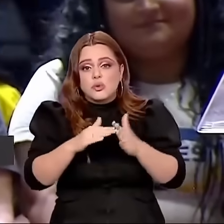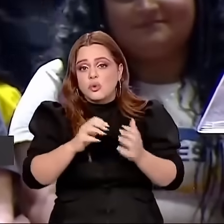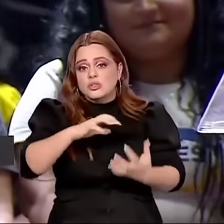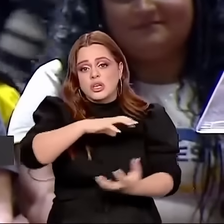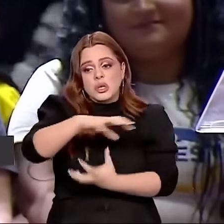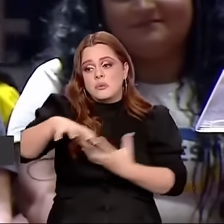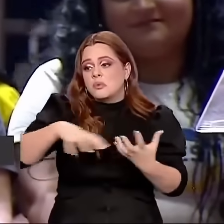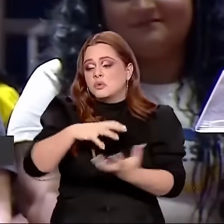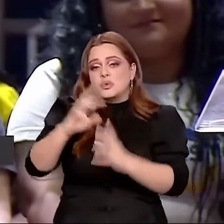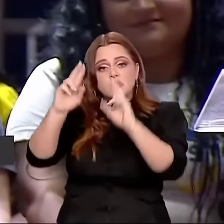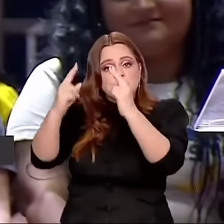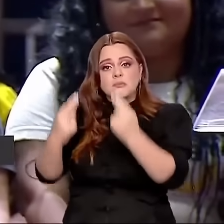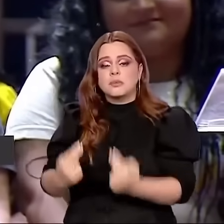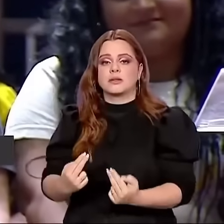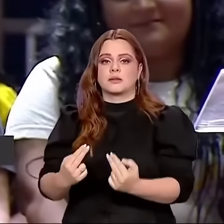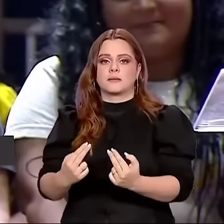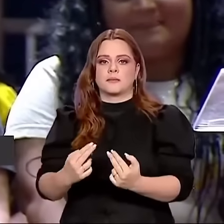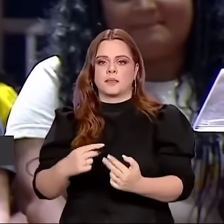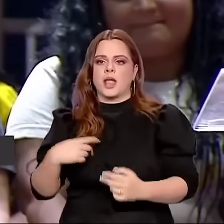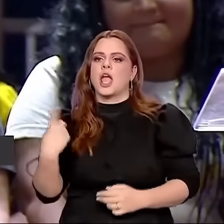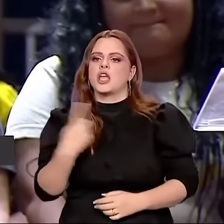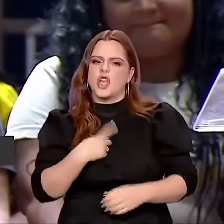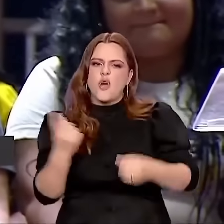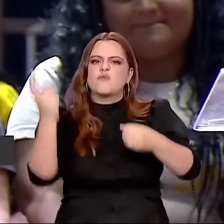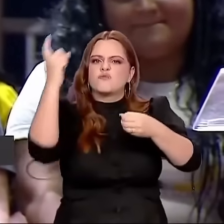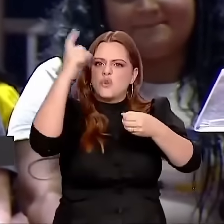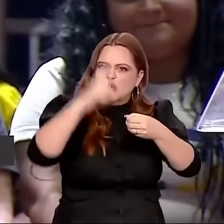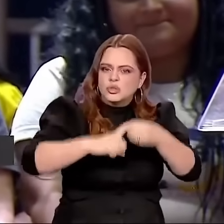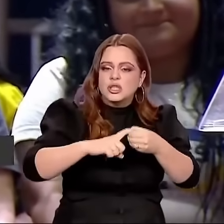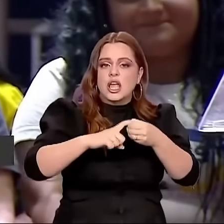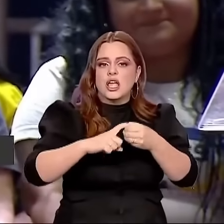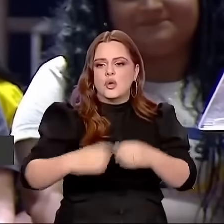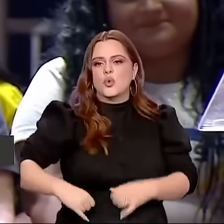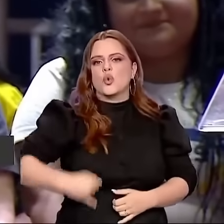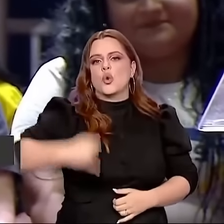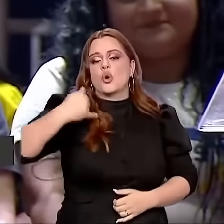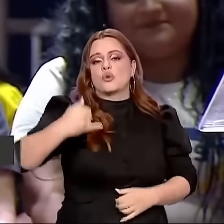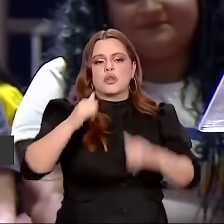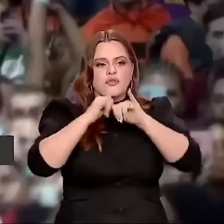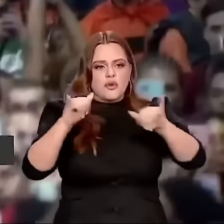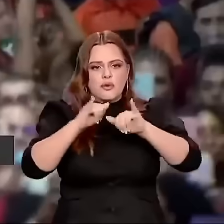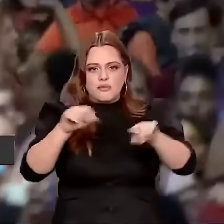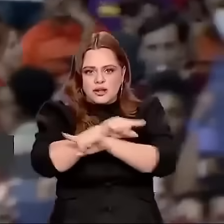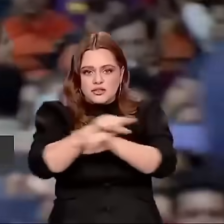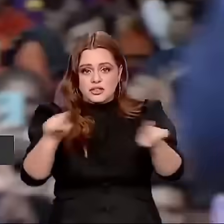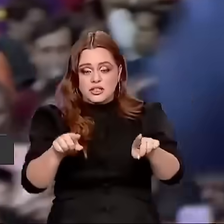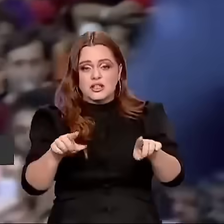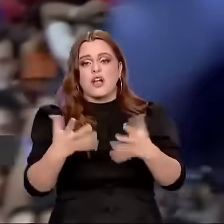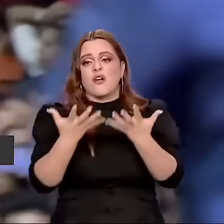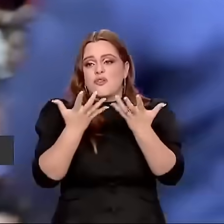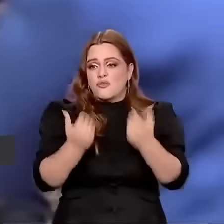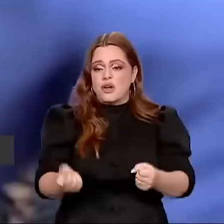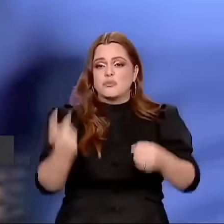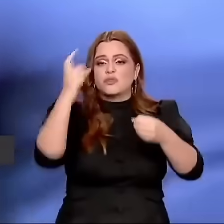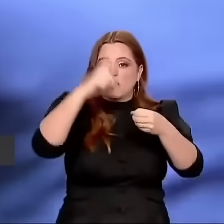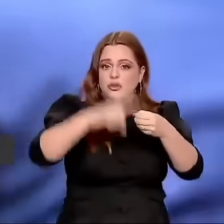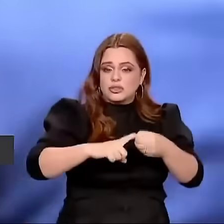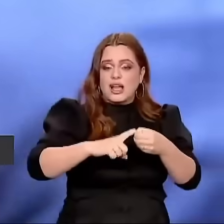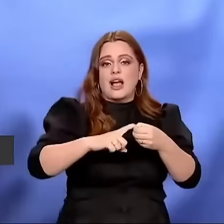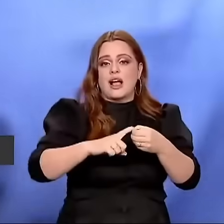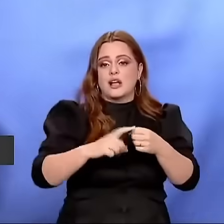ser humano. E eu voltei com muito orgulho para dizer para vocês: nós vamos voltar a fazer